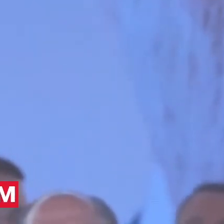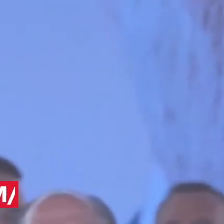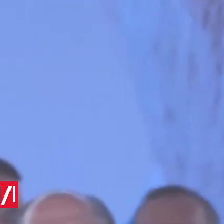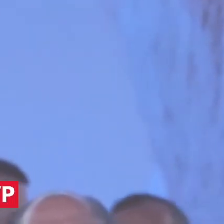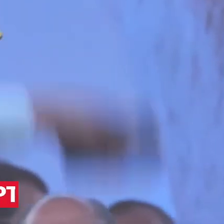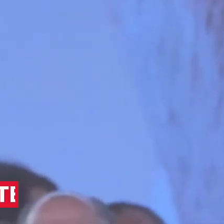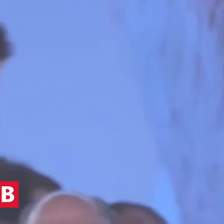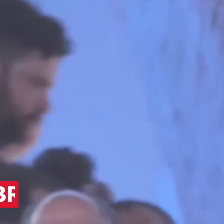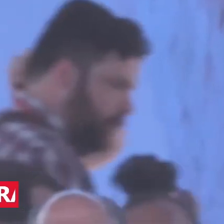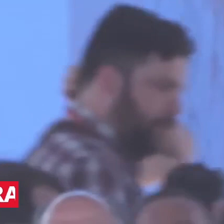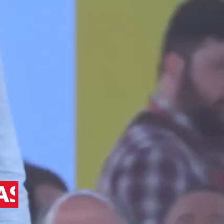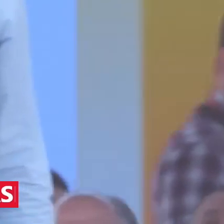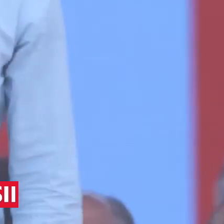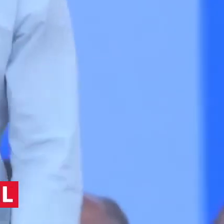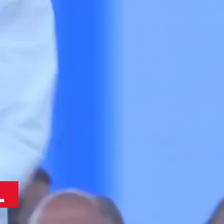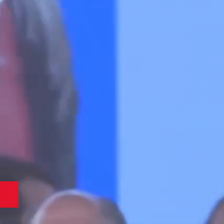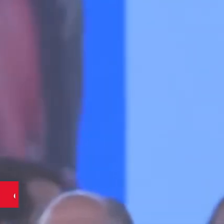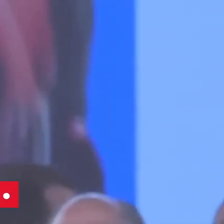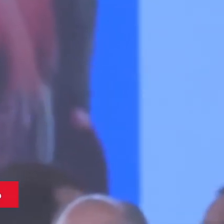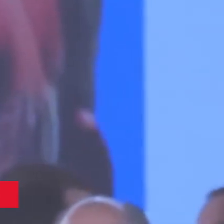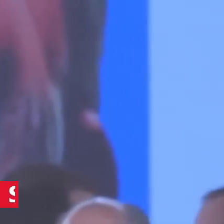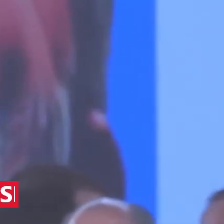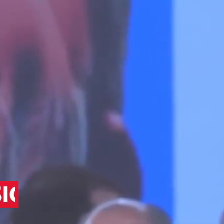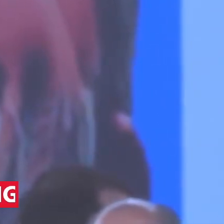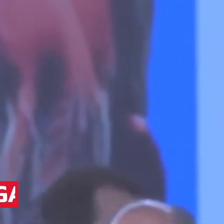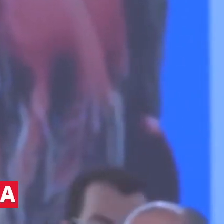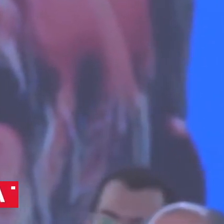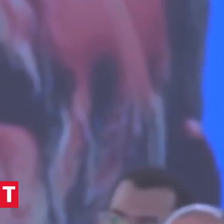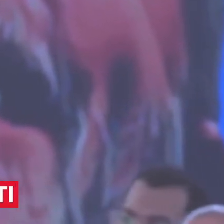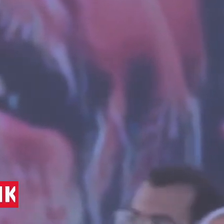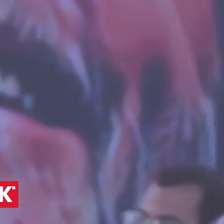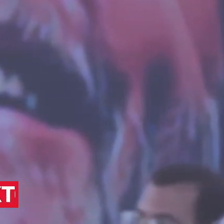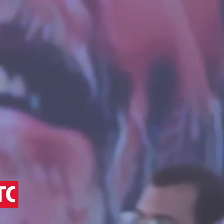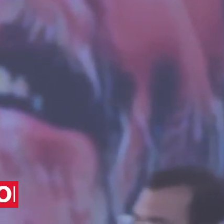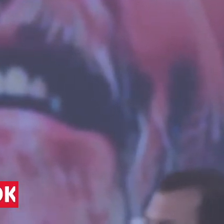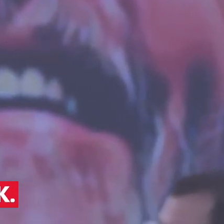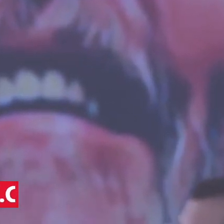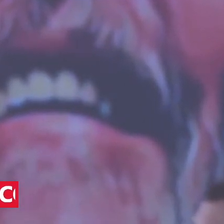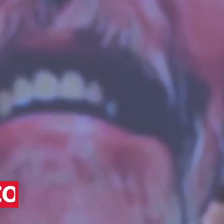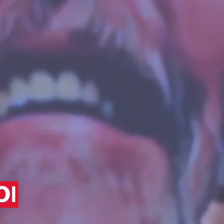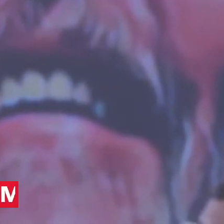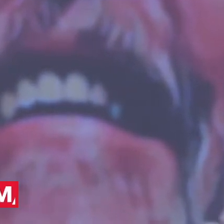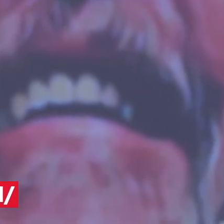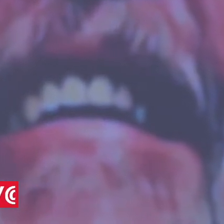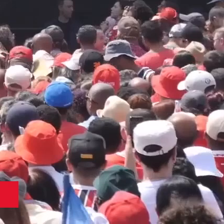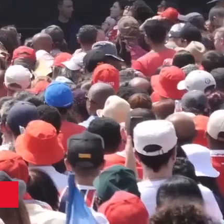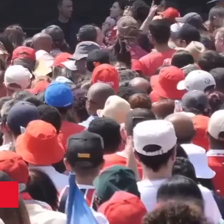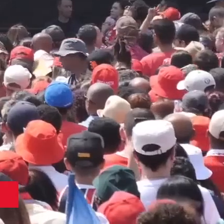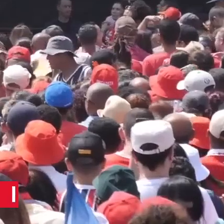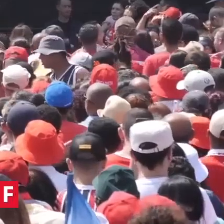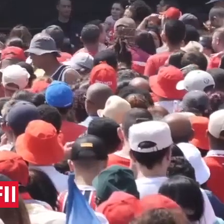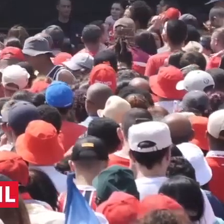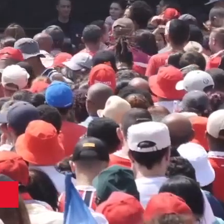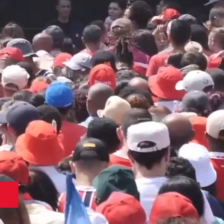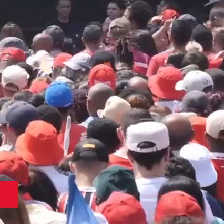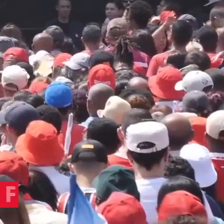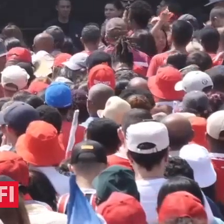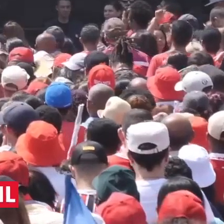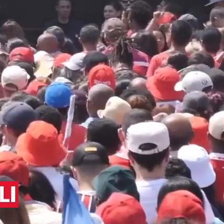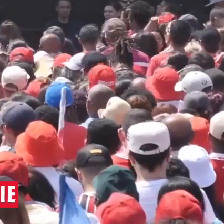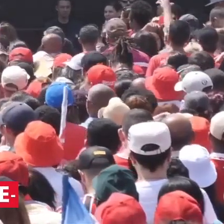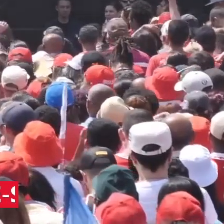tive que provar na justiça a minha inocência e provar a culpa deles, porque fomos nós que provamos toda maracutá e